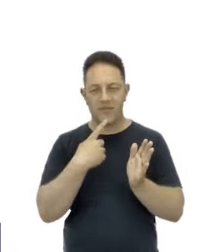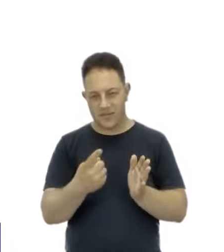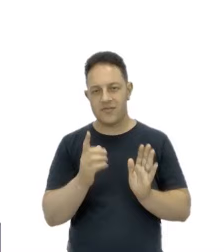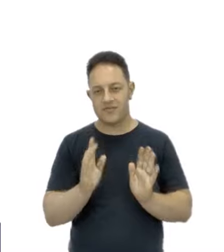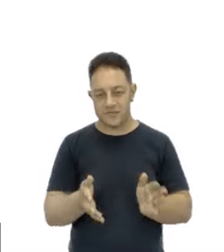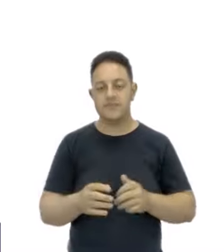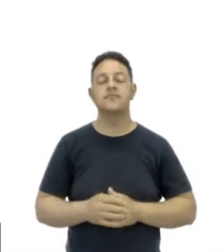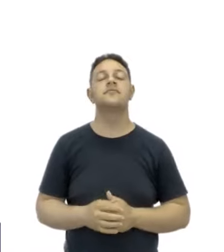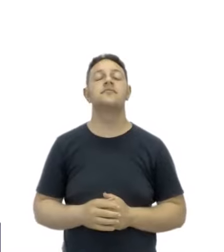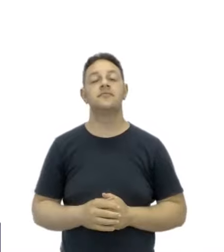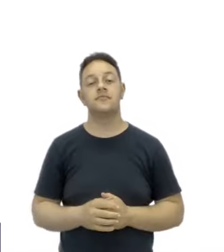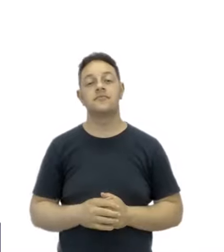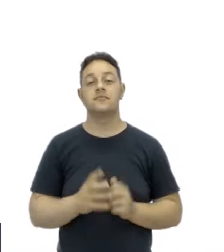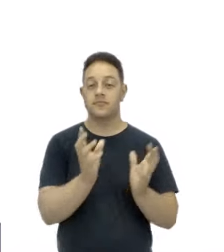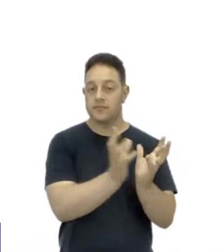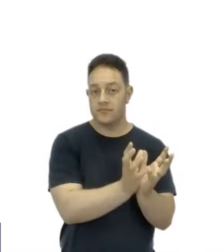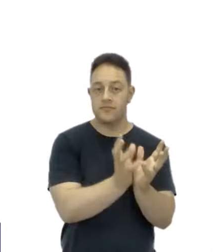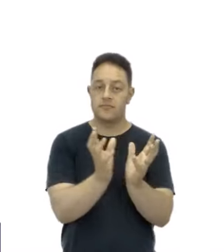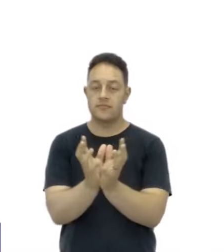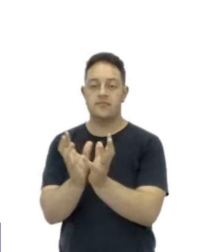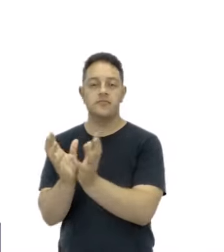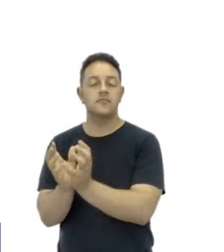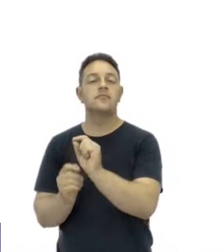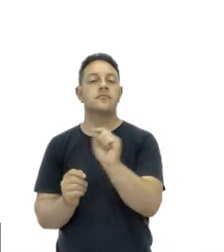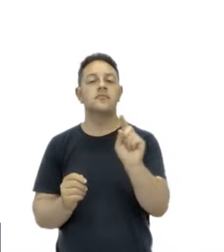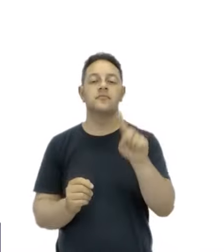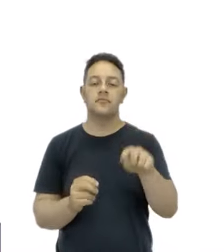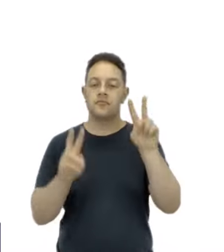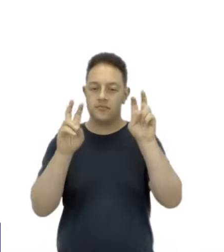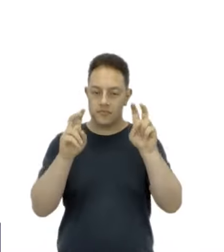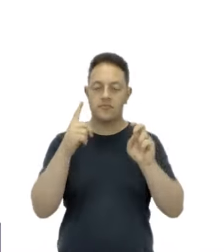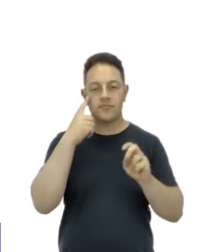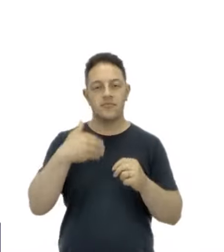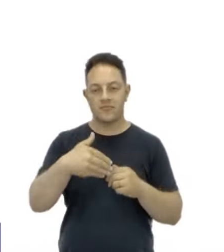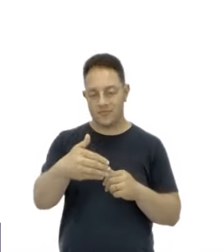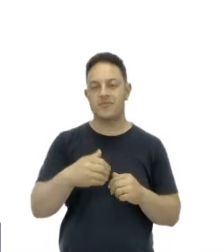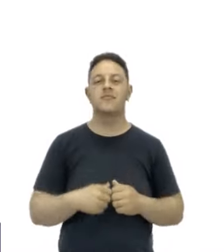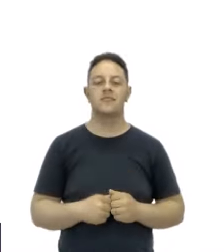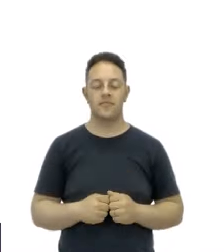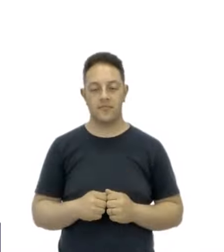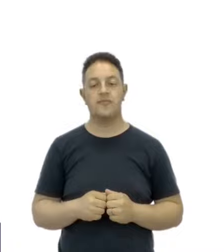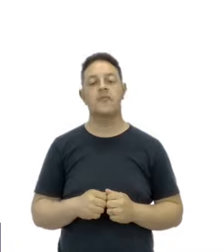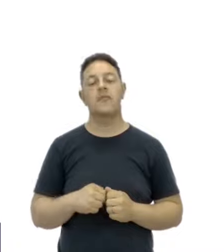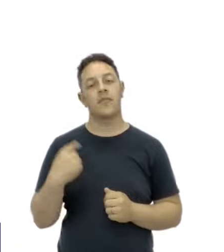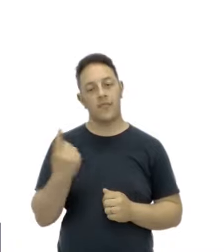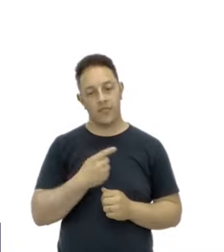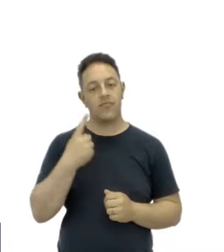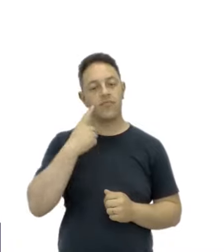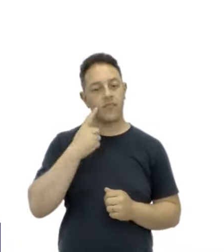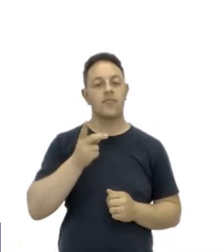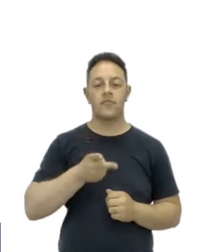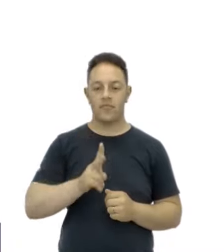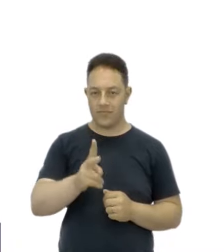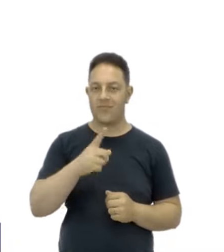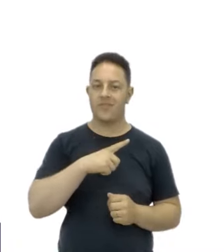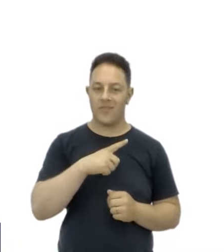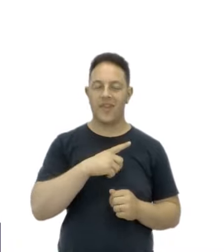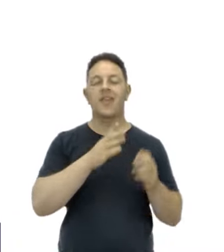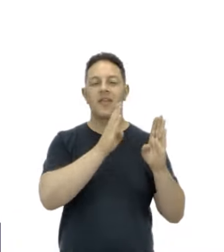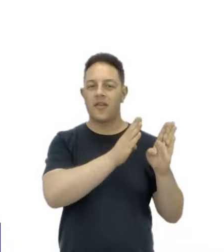comentou, e as equipes sobre os temas que serão abordados. Para isso, recorremos à nossa famosa linha